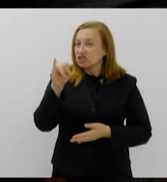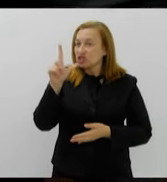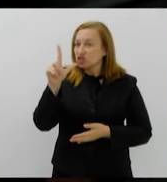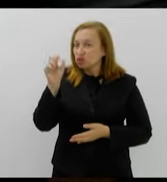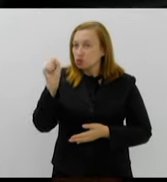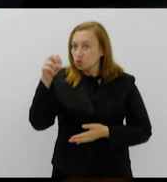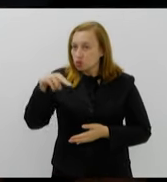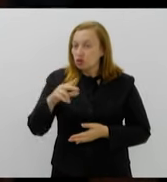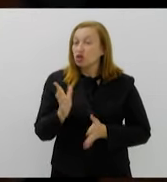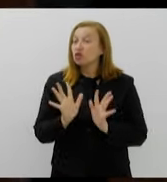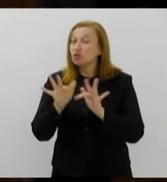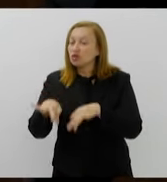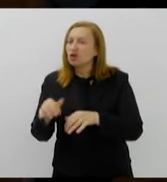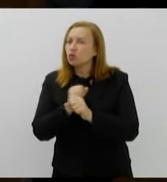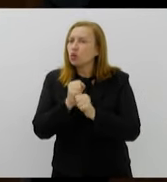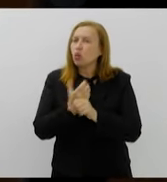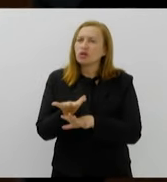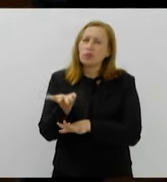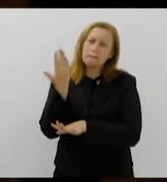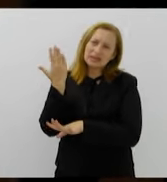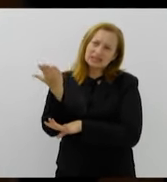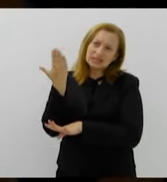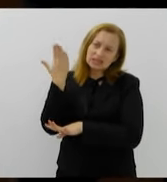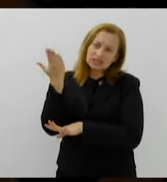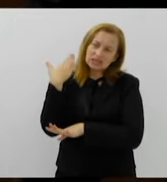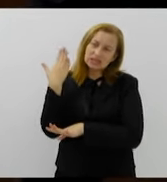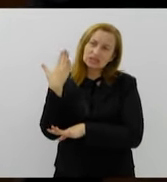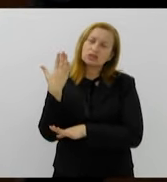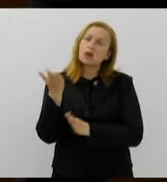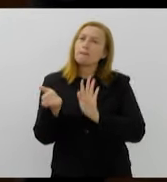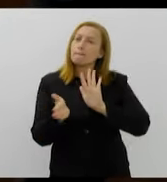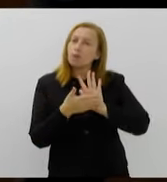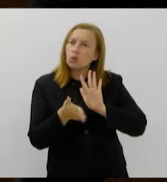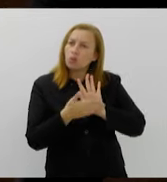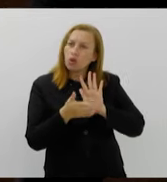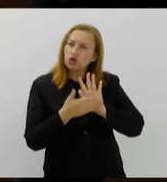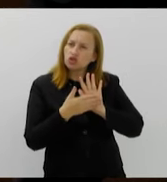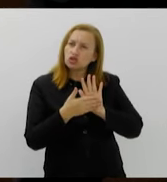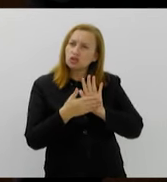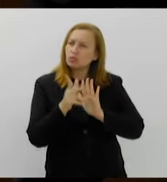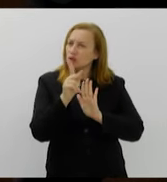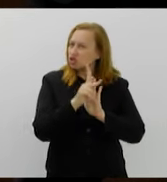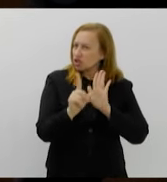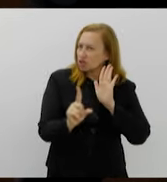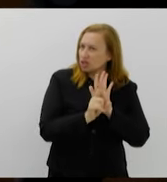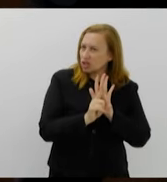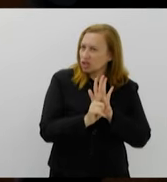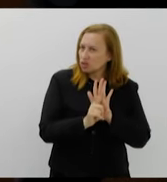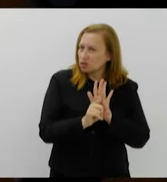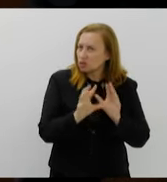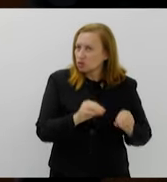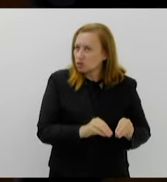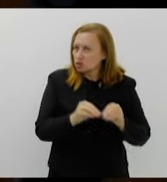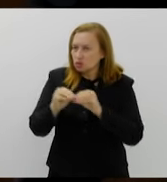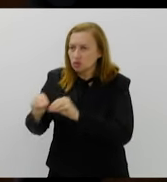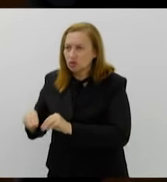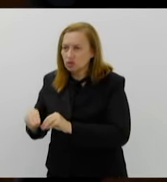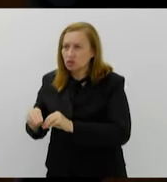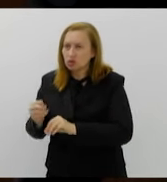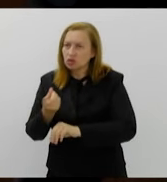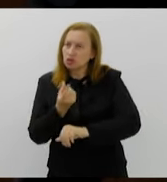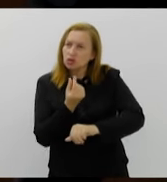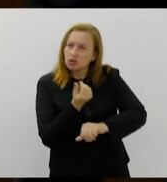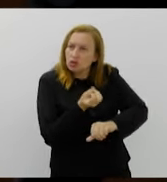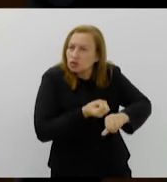e no final do ano passado foi proposto um projeto de lei de remanejamento de fundos